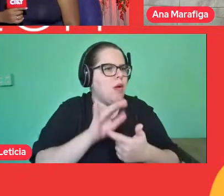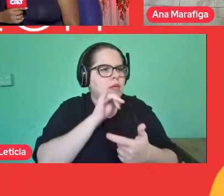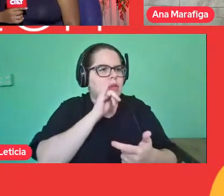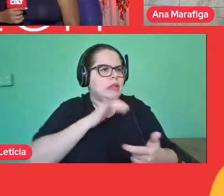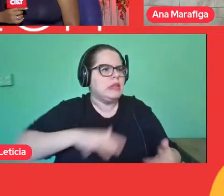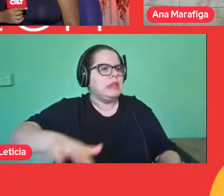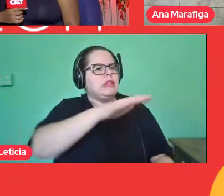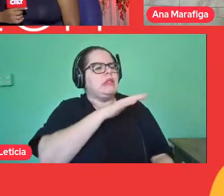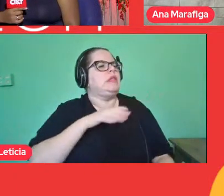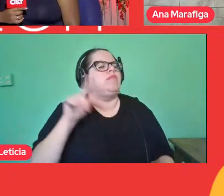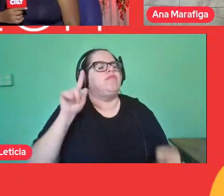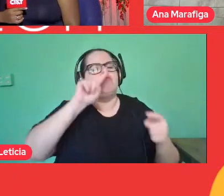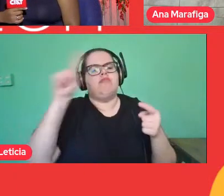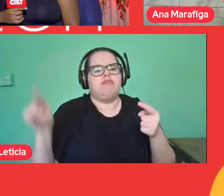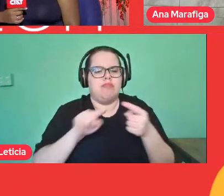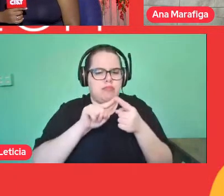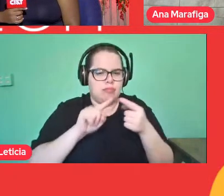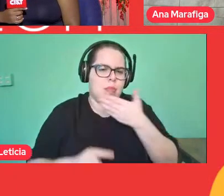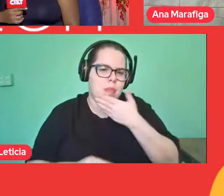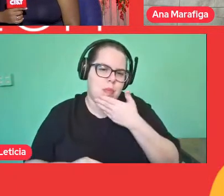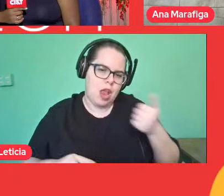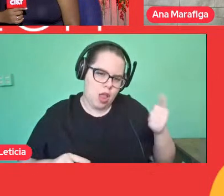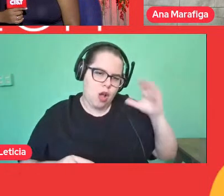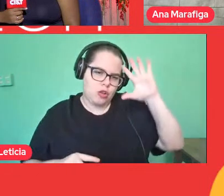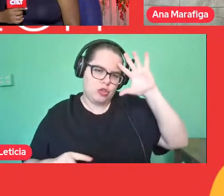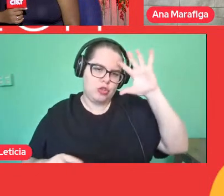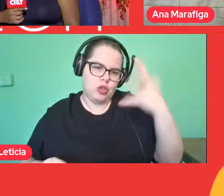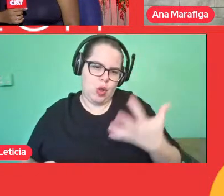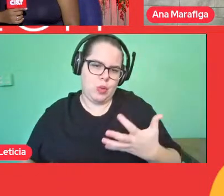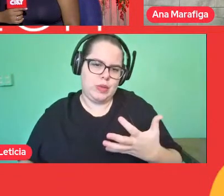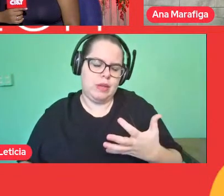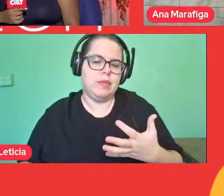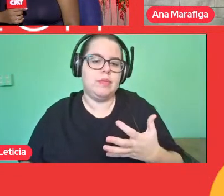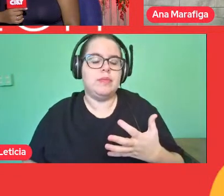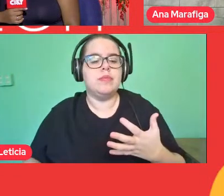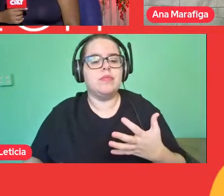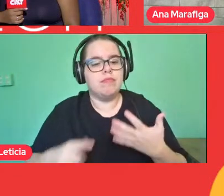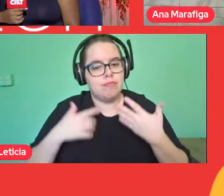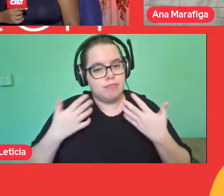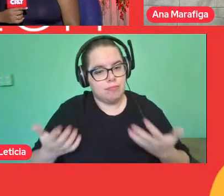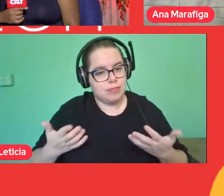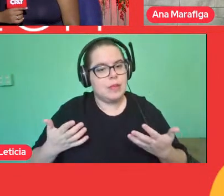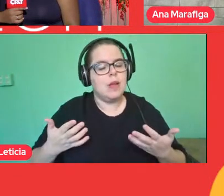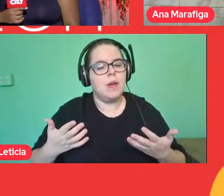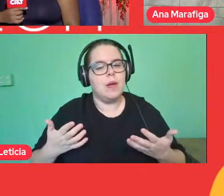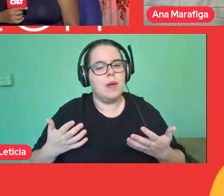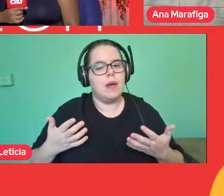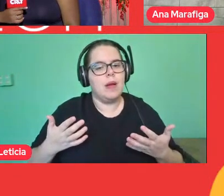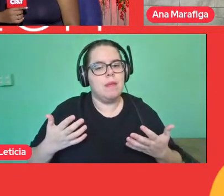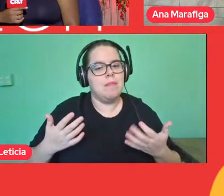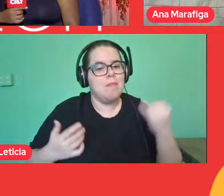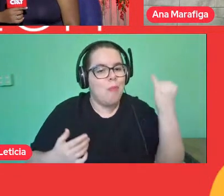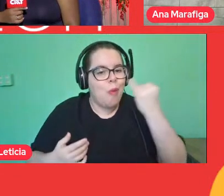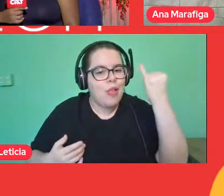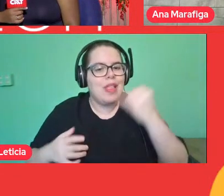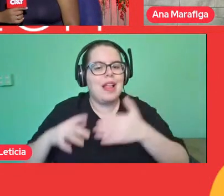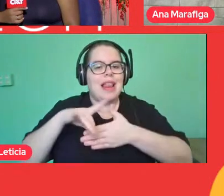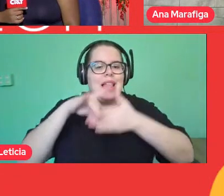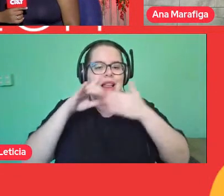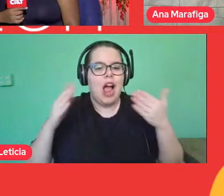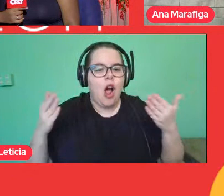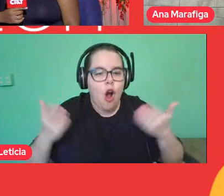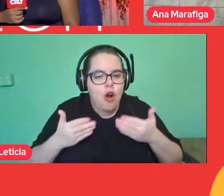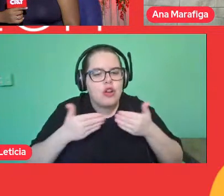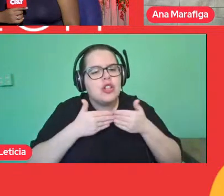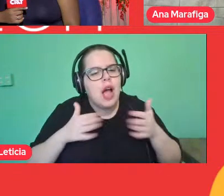ali a chegarem numa melhor solução, a chegarem no melhor lugar. Então, acho que uma característica muito importante da liderança hoje é estar